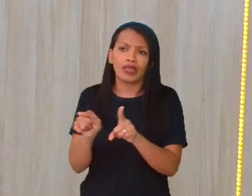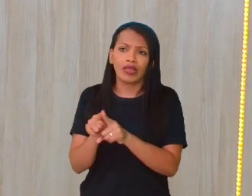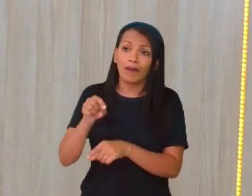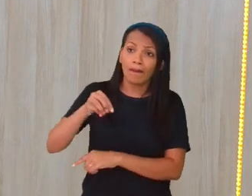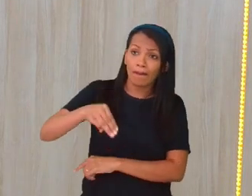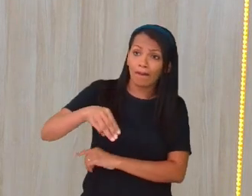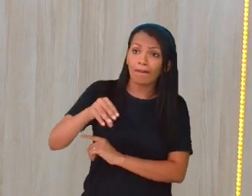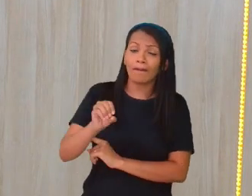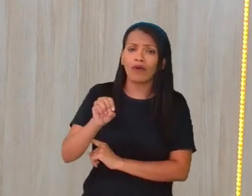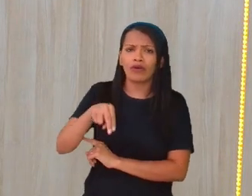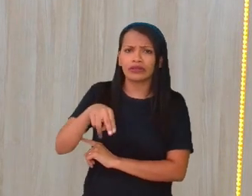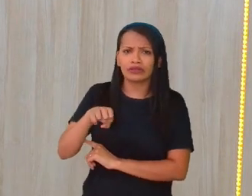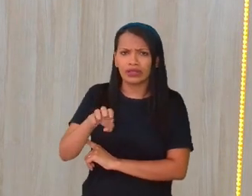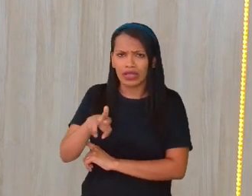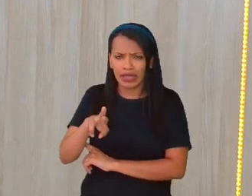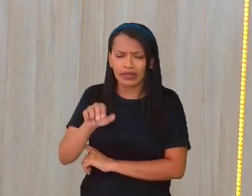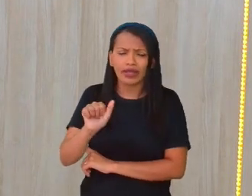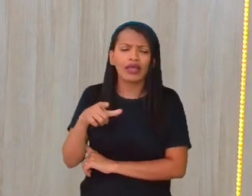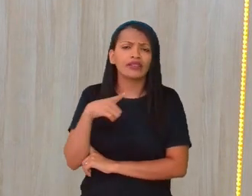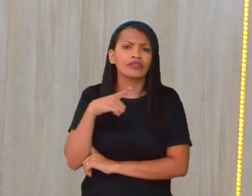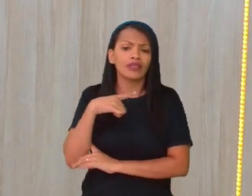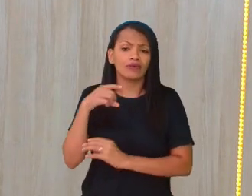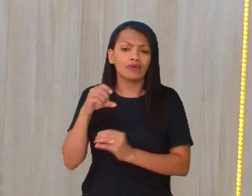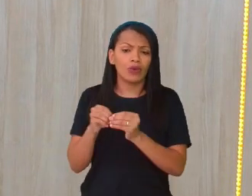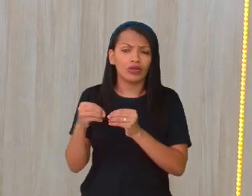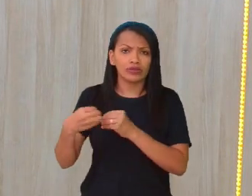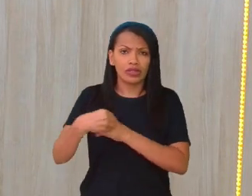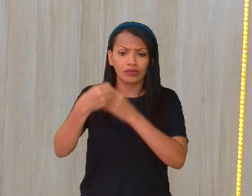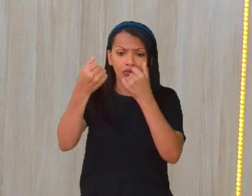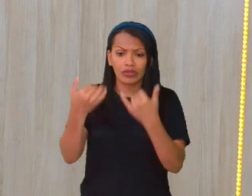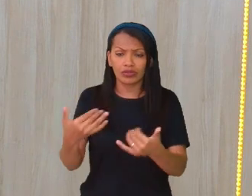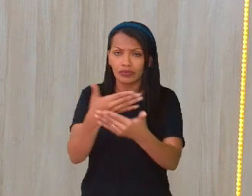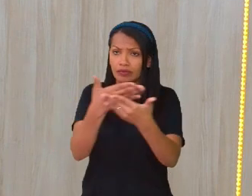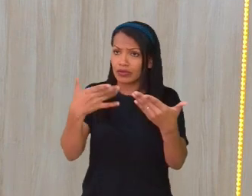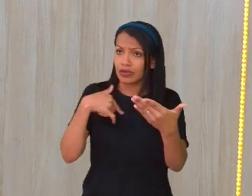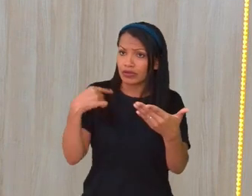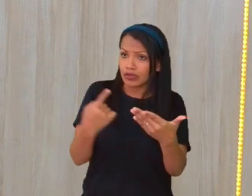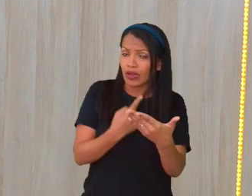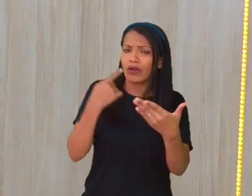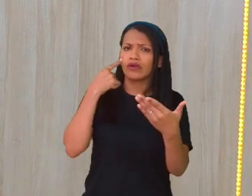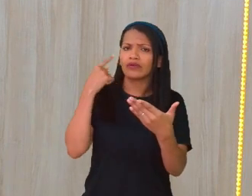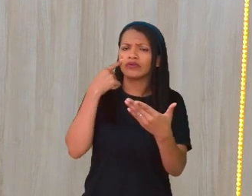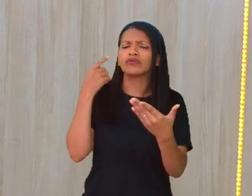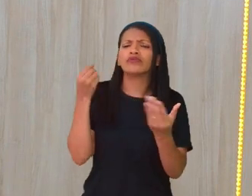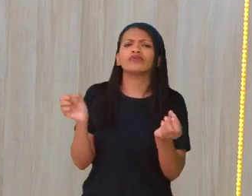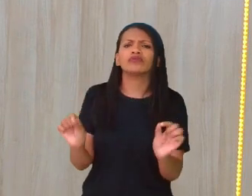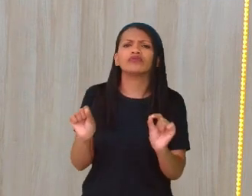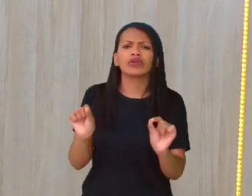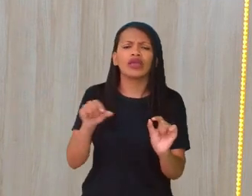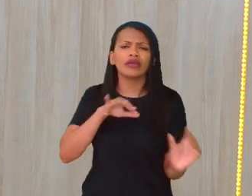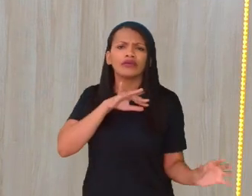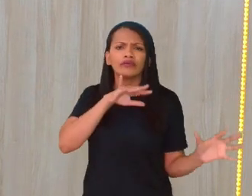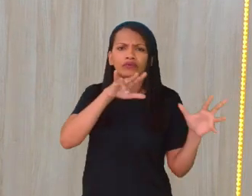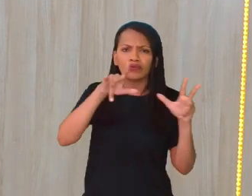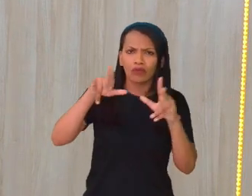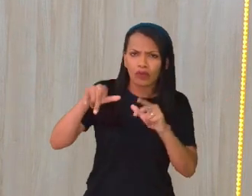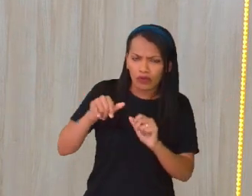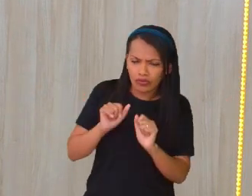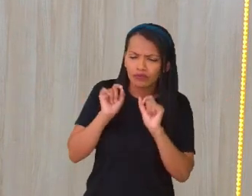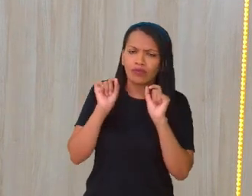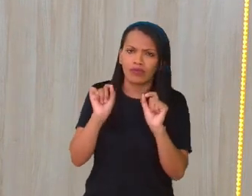esses animais possuem essas células que eu estou falando para vocês. E a gente está trabalhando aqui os animais do